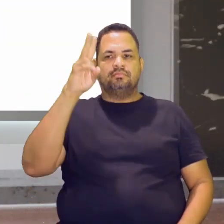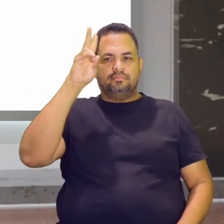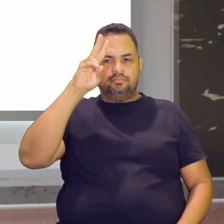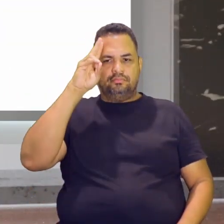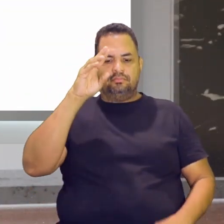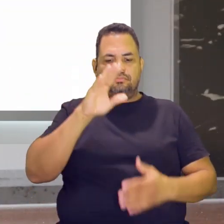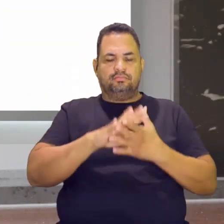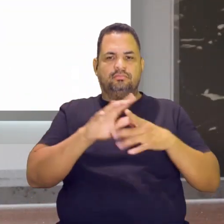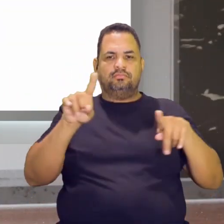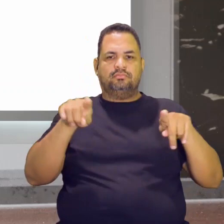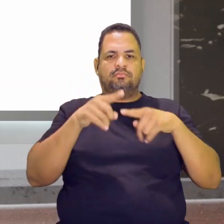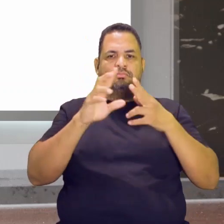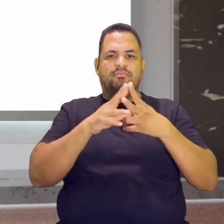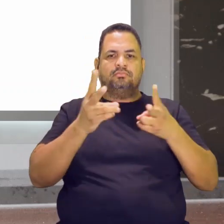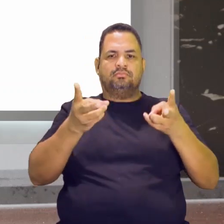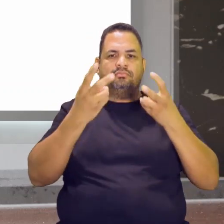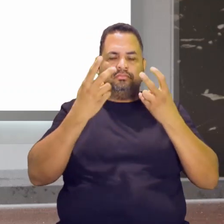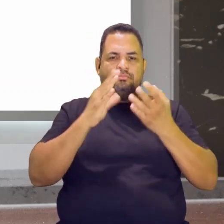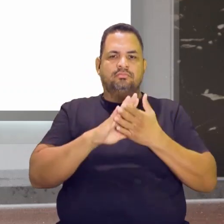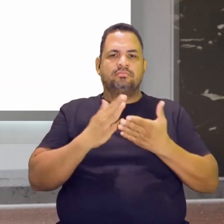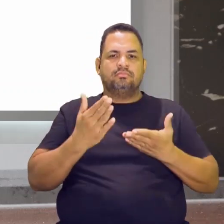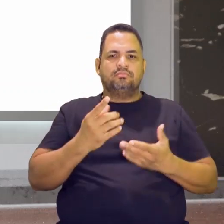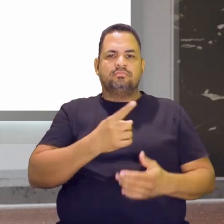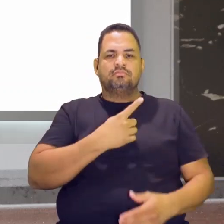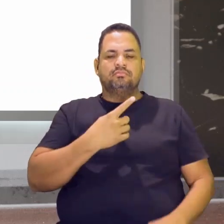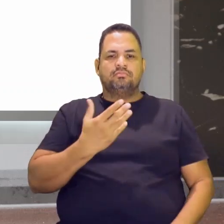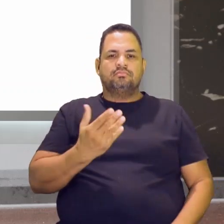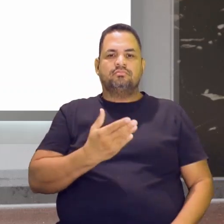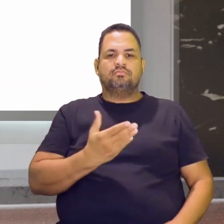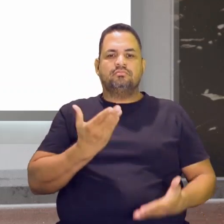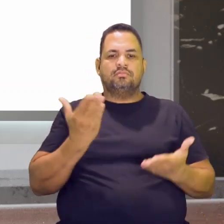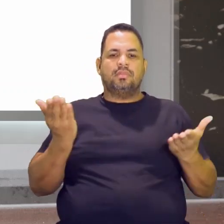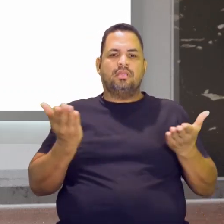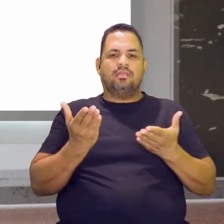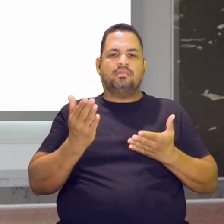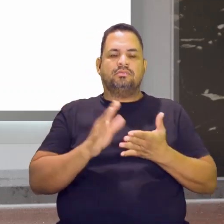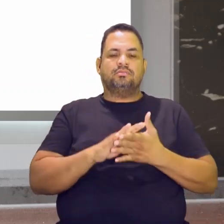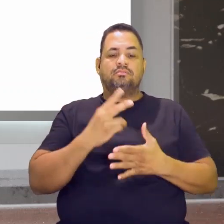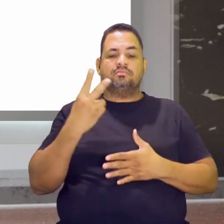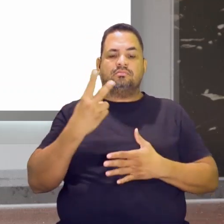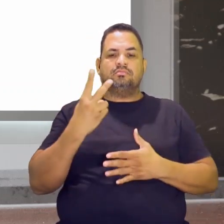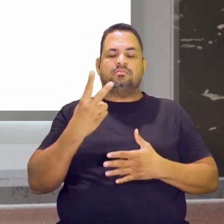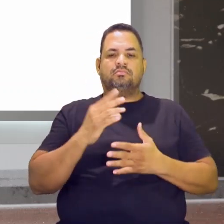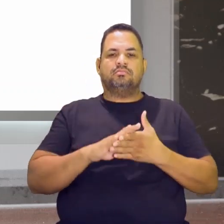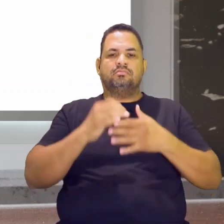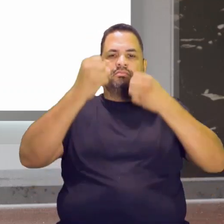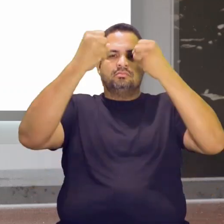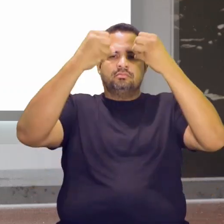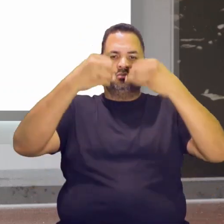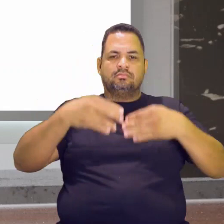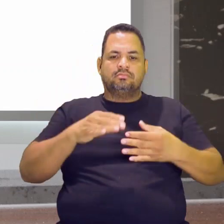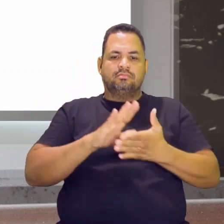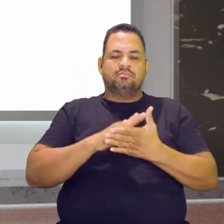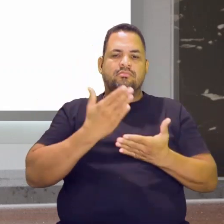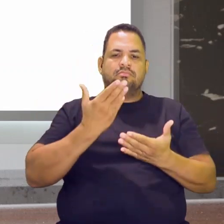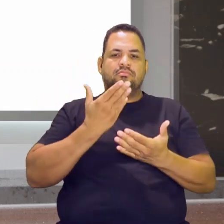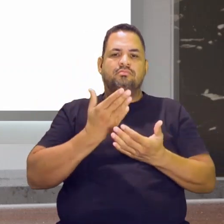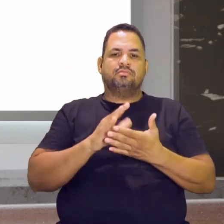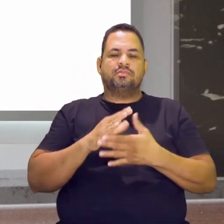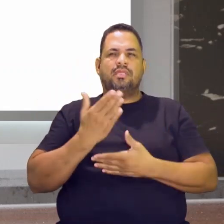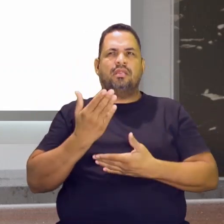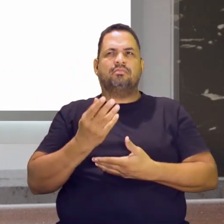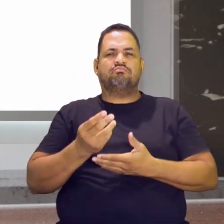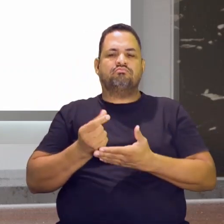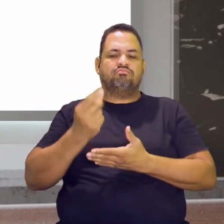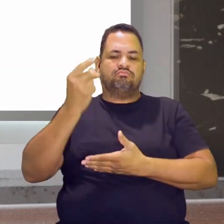da música, percebemos, então, somente agora, nessa parte 2, tratou muito da história da música brasileira, né, desde